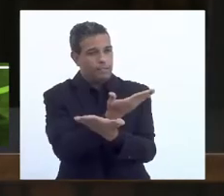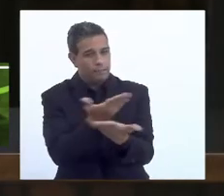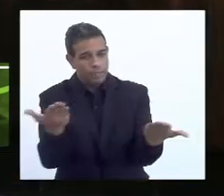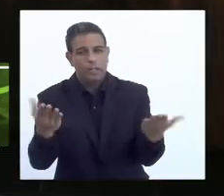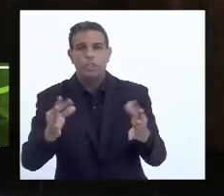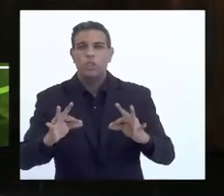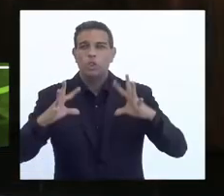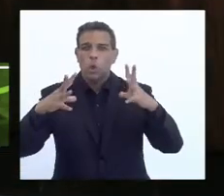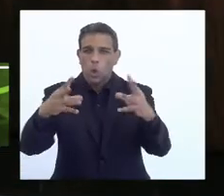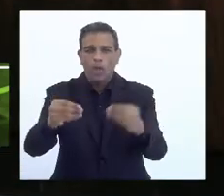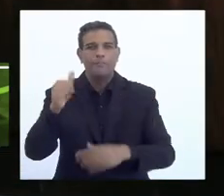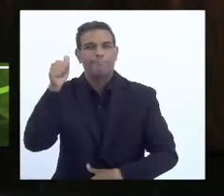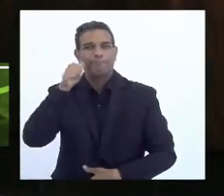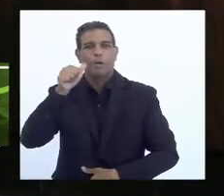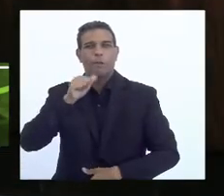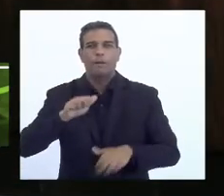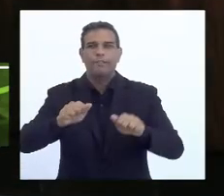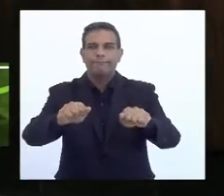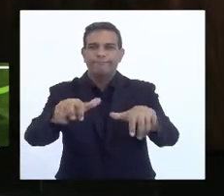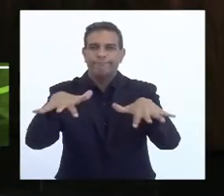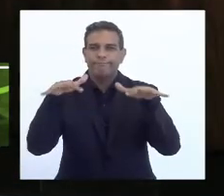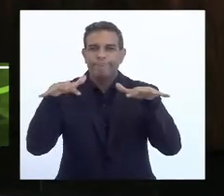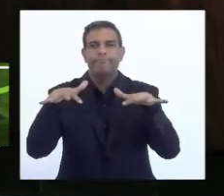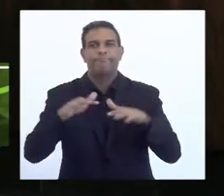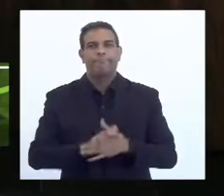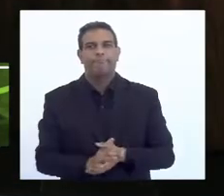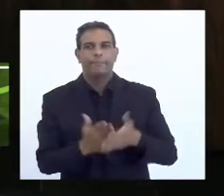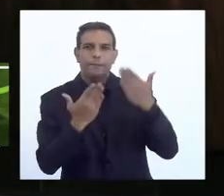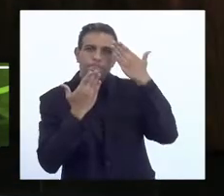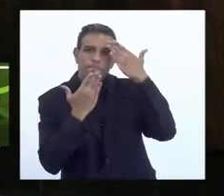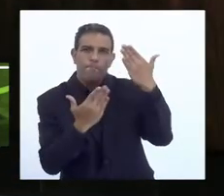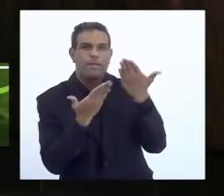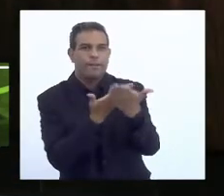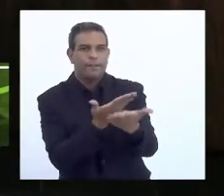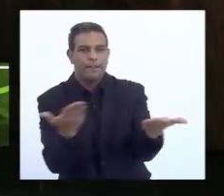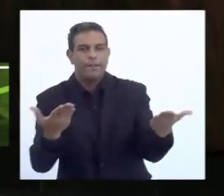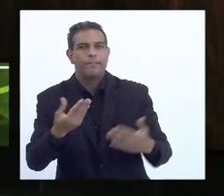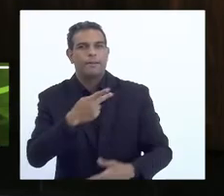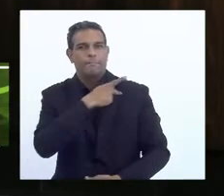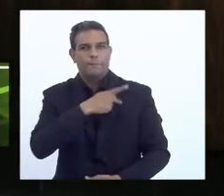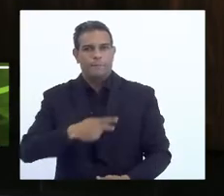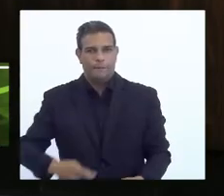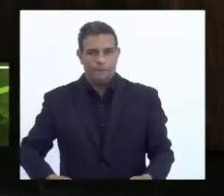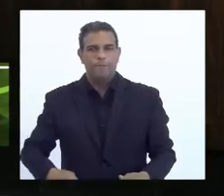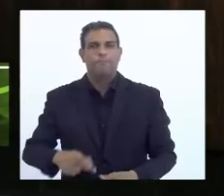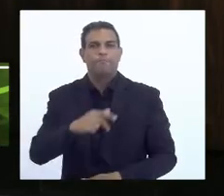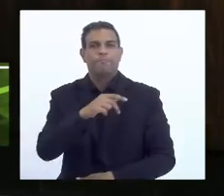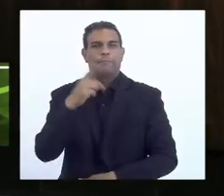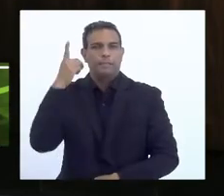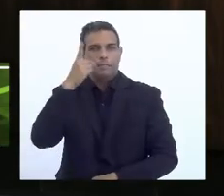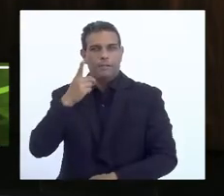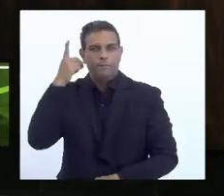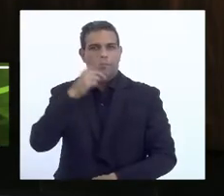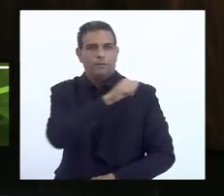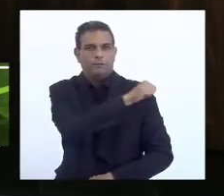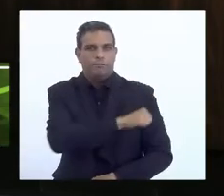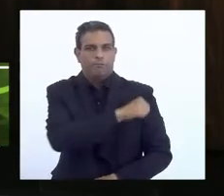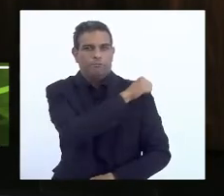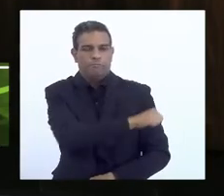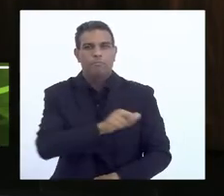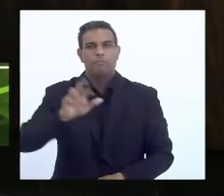Renata. Obrigada a todos. Muito obrigada, nossa presidenta, deputada enfermeira